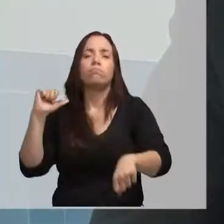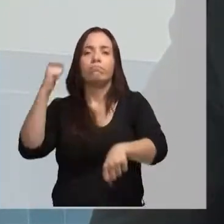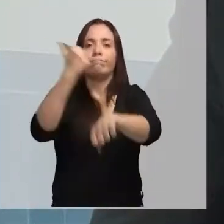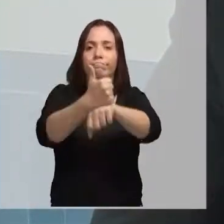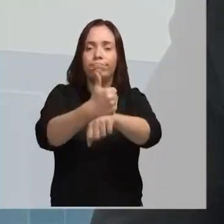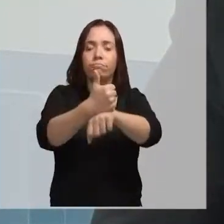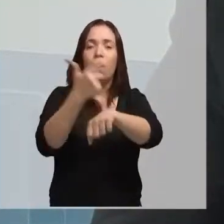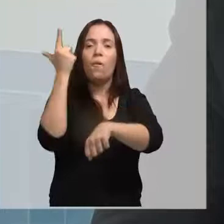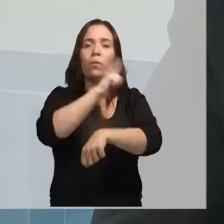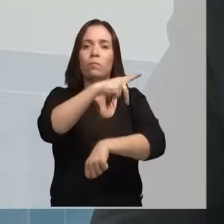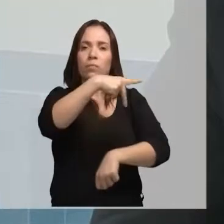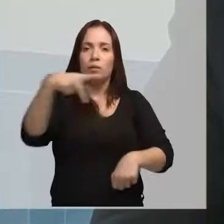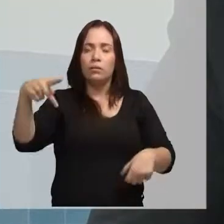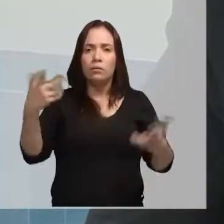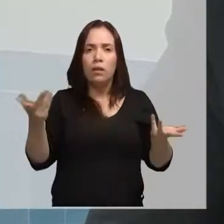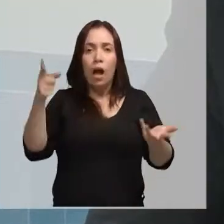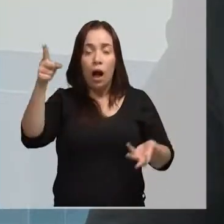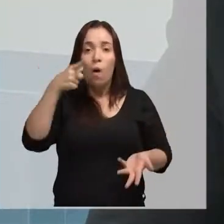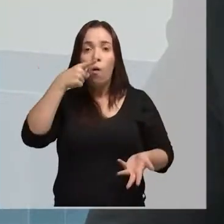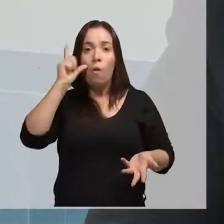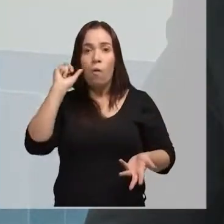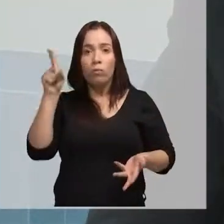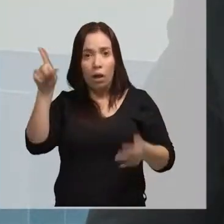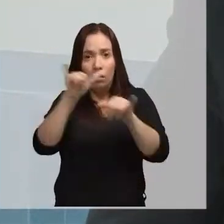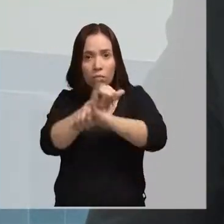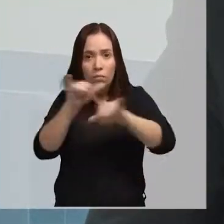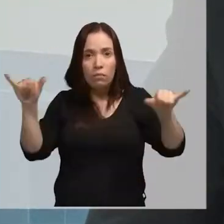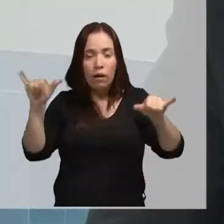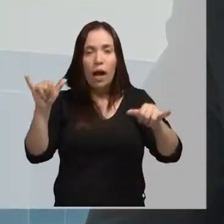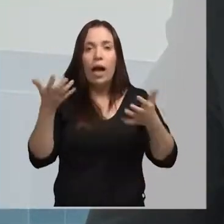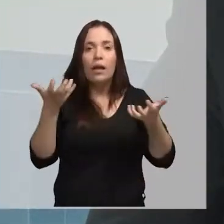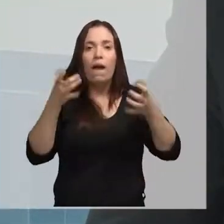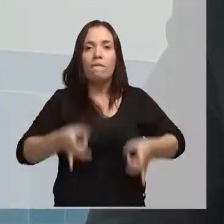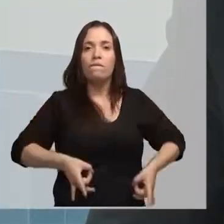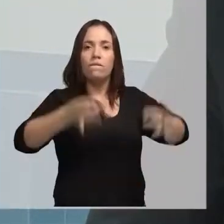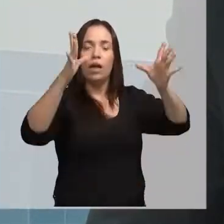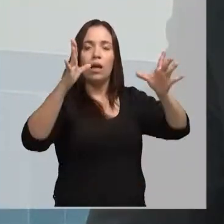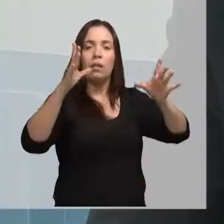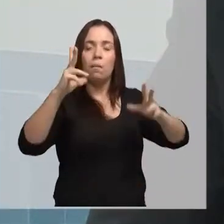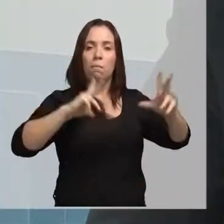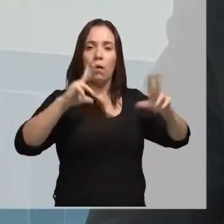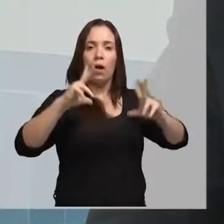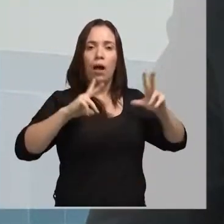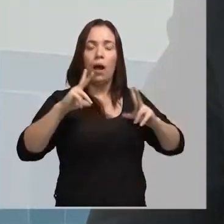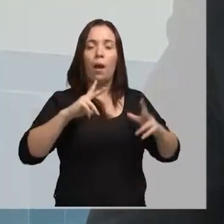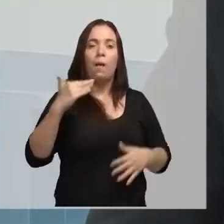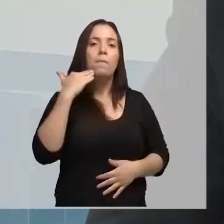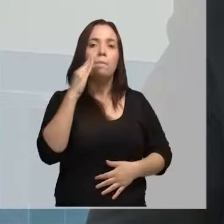que queria privatizar a Caixa Econômica e Banco do Brasil. Aí eu fiquei pensando, nós temos um déficit habitacional no Brasil